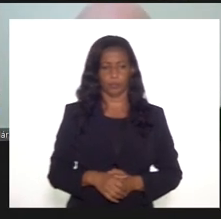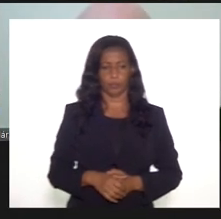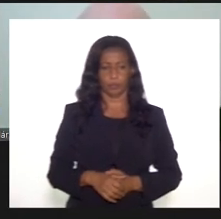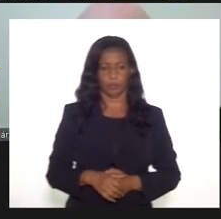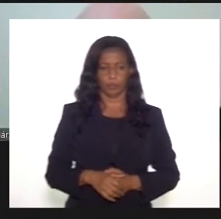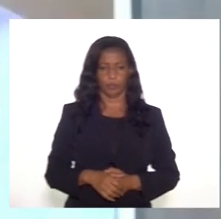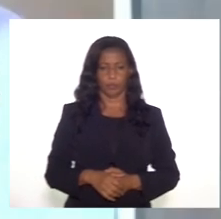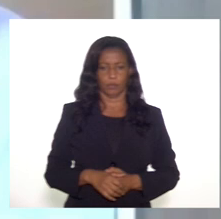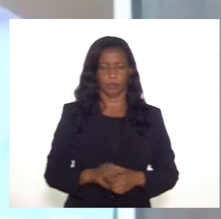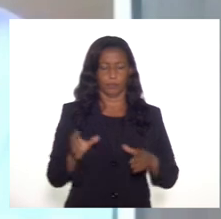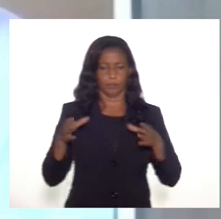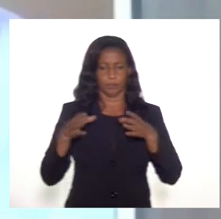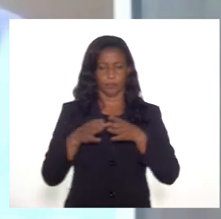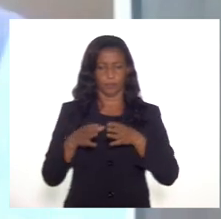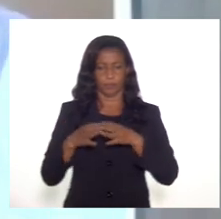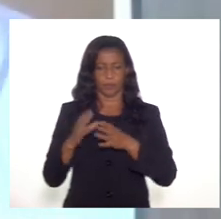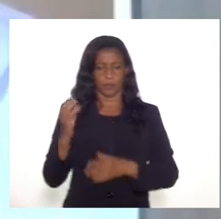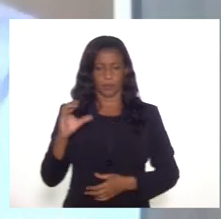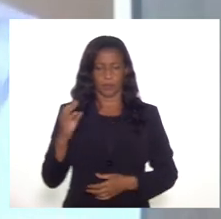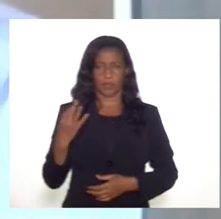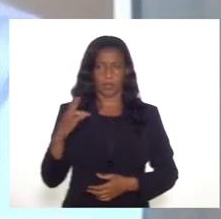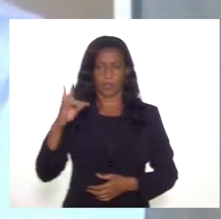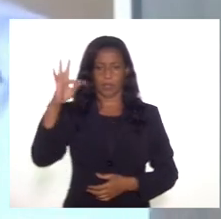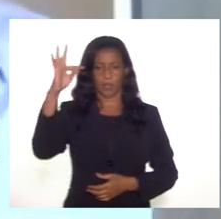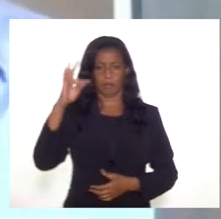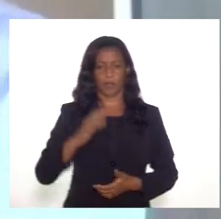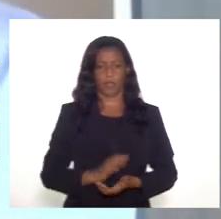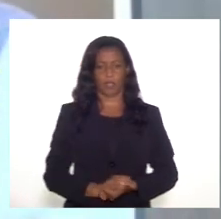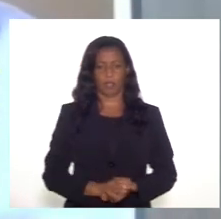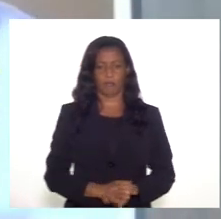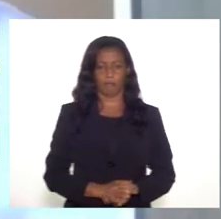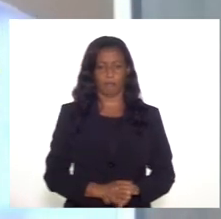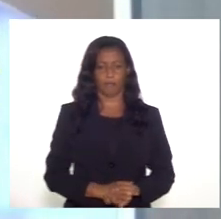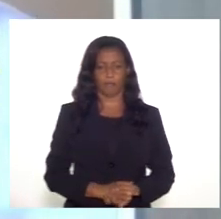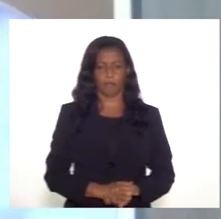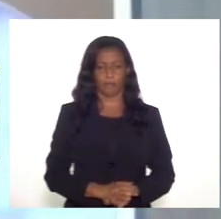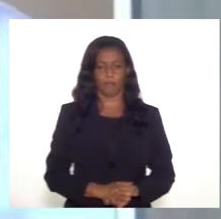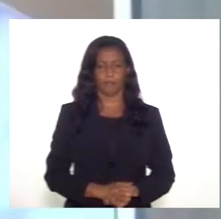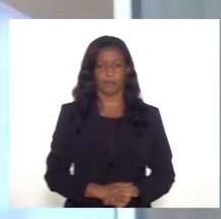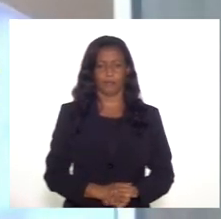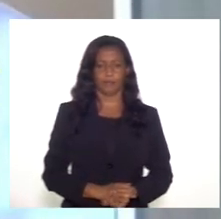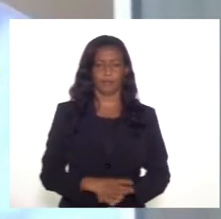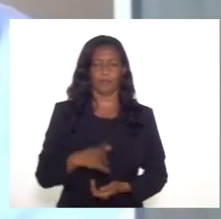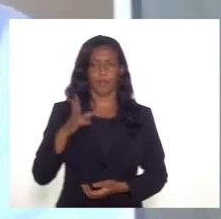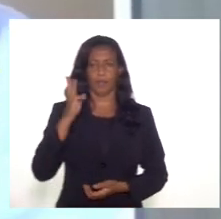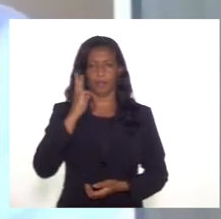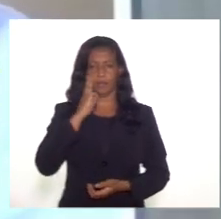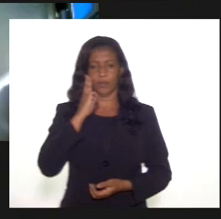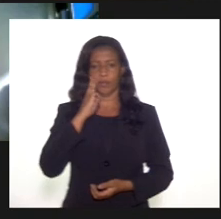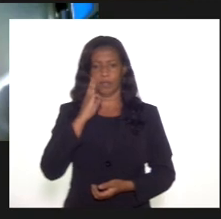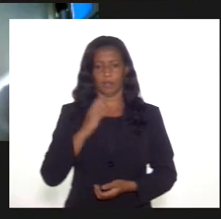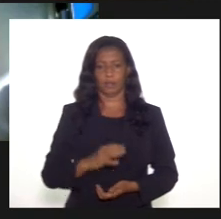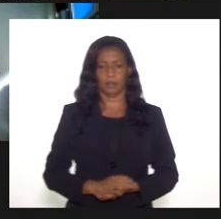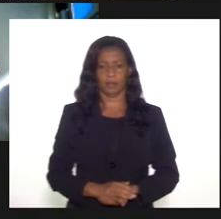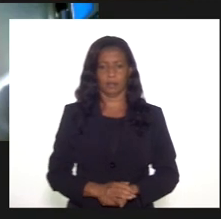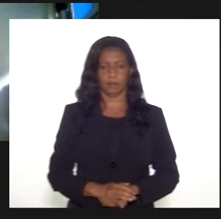Pela Comissão de Ciência e Tecnologia, deputado Valdeque Carneiro.